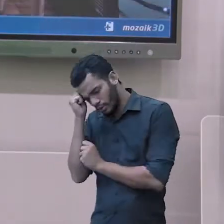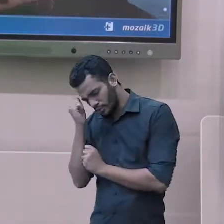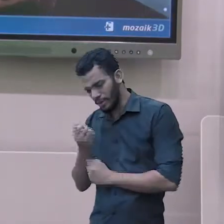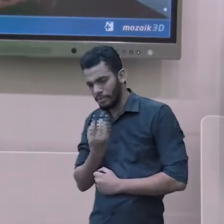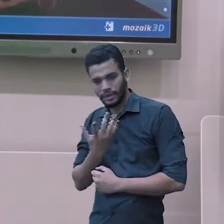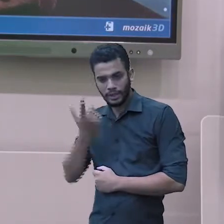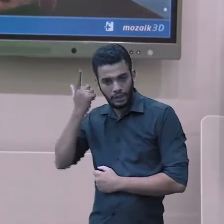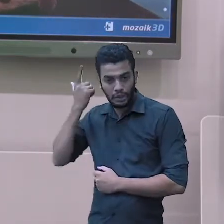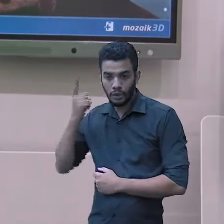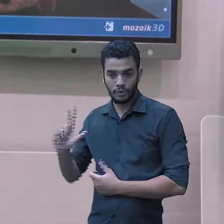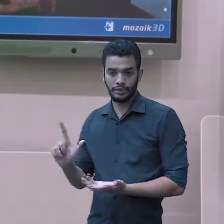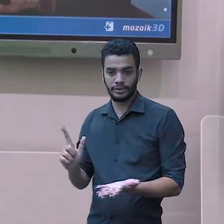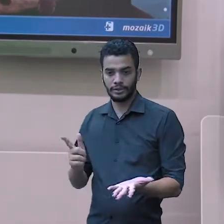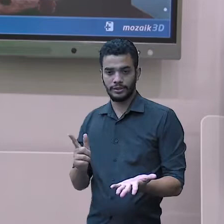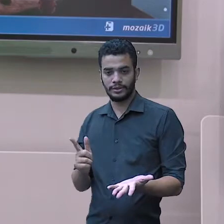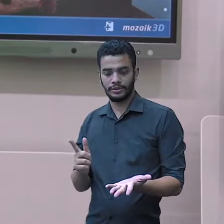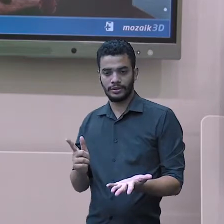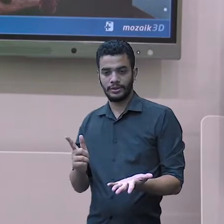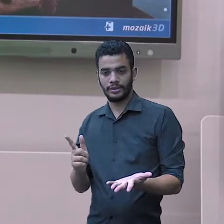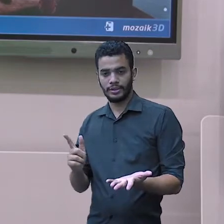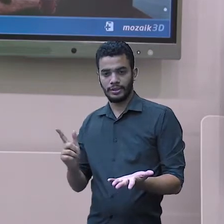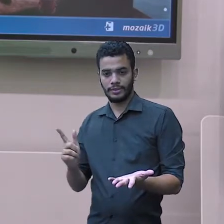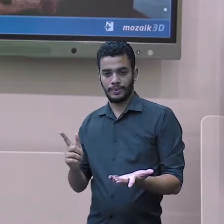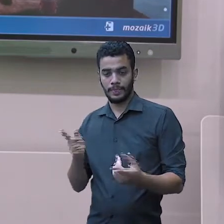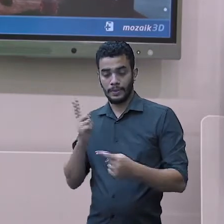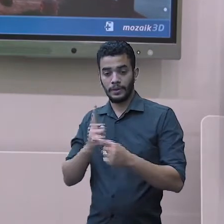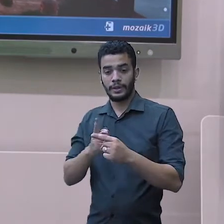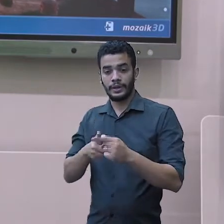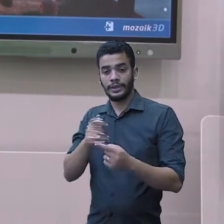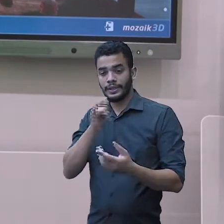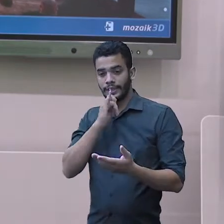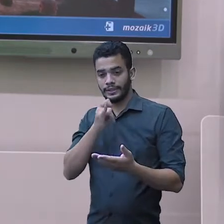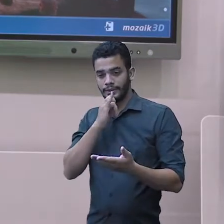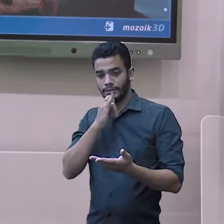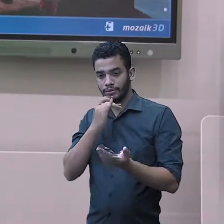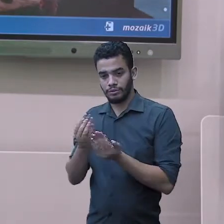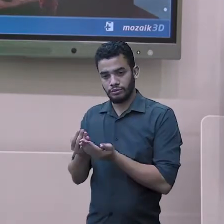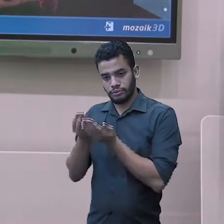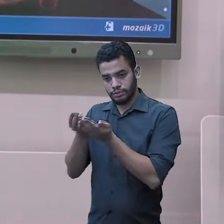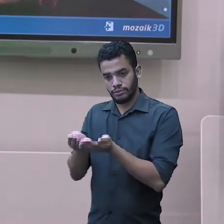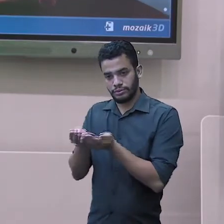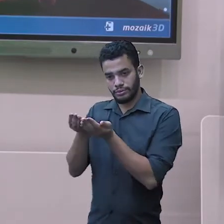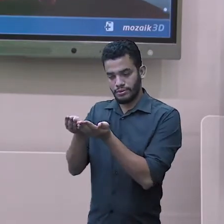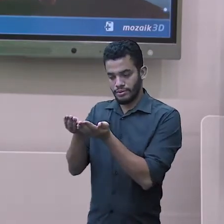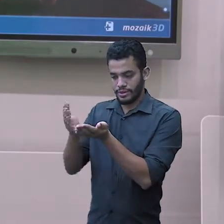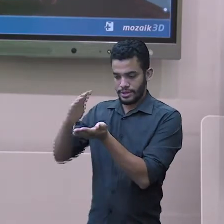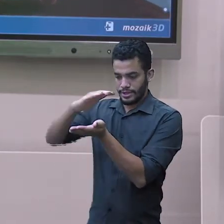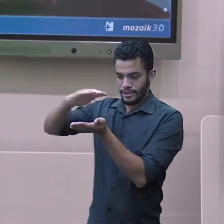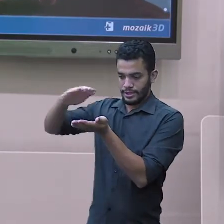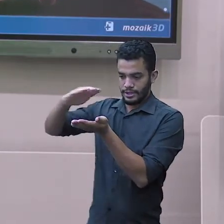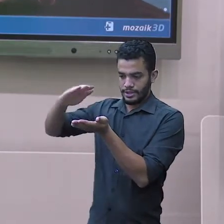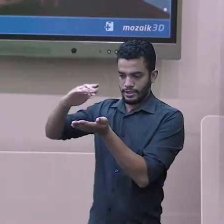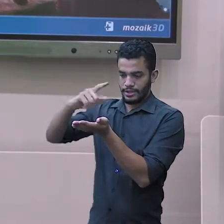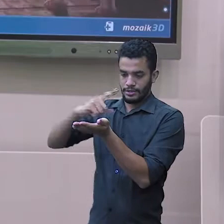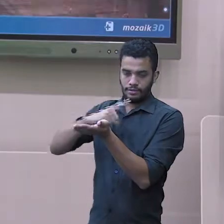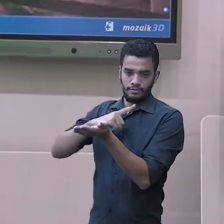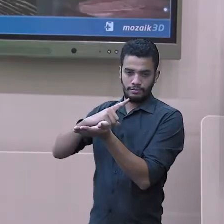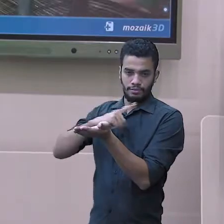embarcação, traziam as peças, que eram chamadas de peças africanos, e ao mesmo